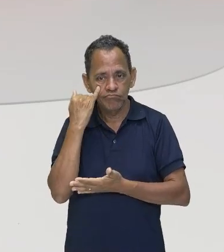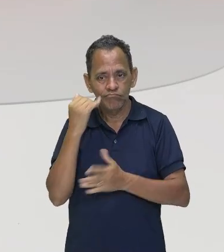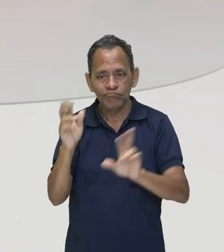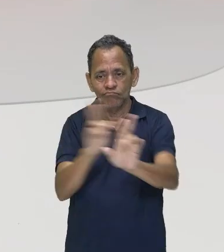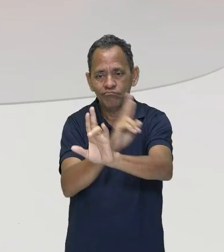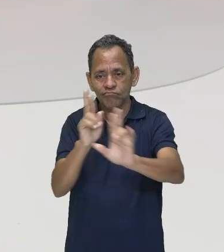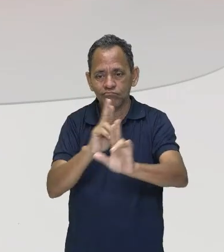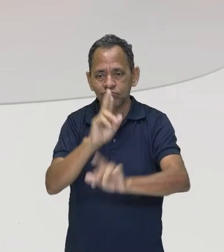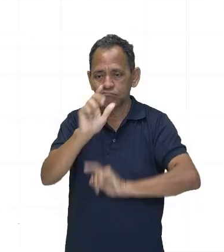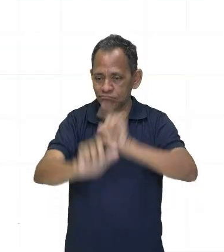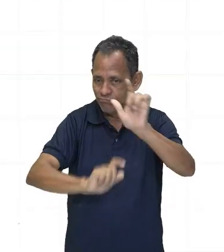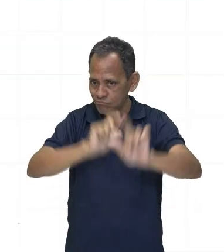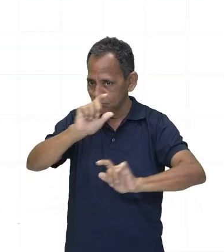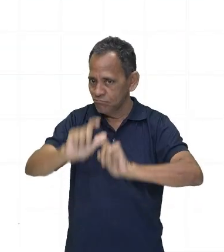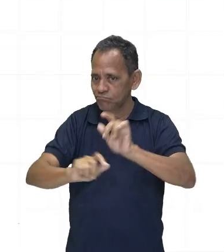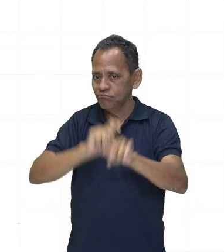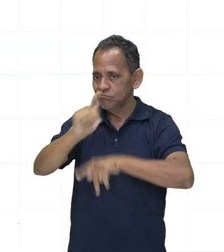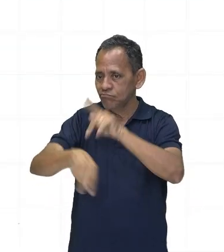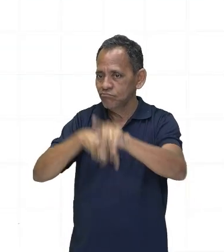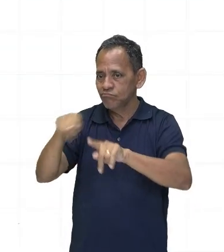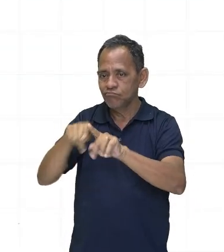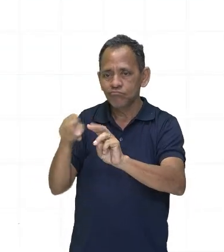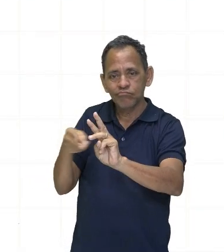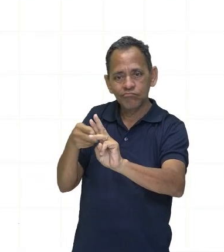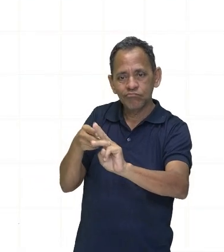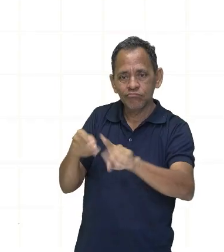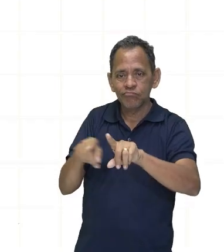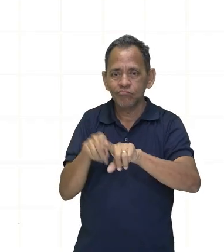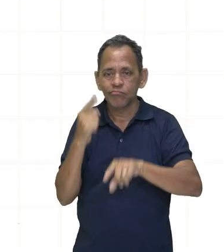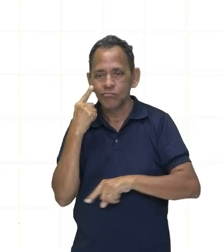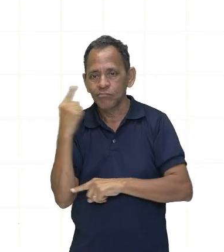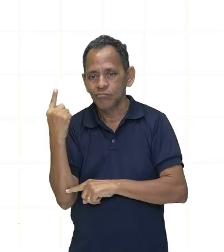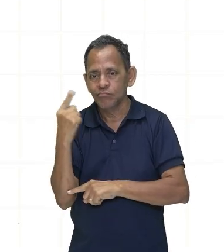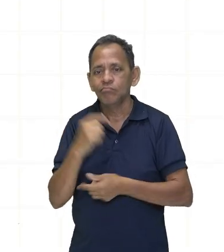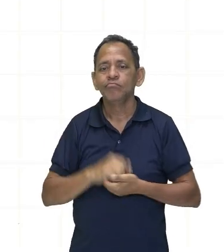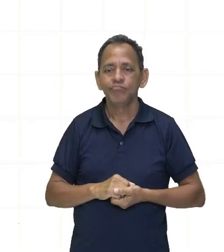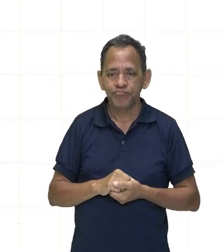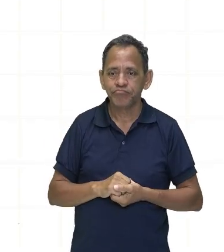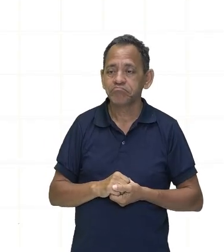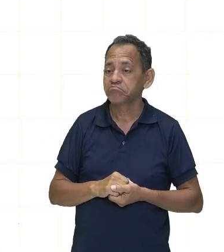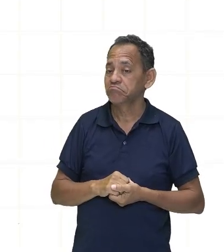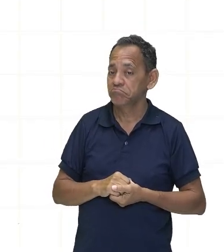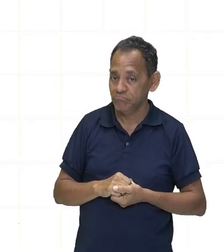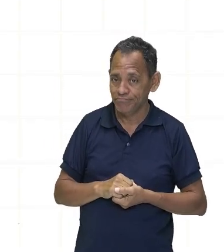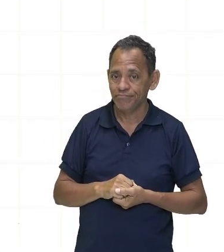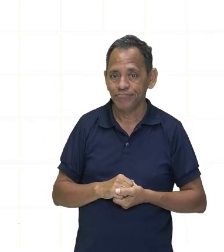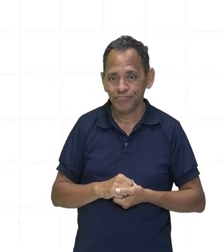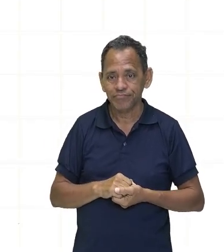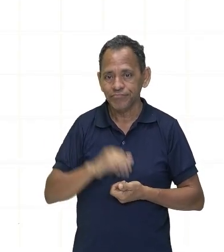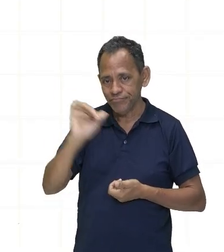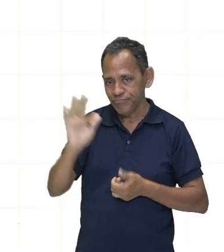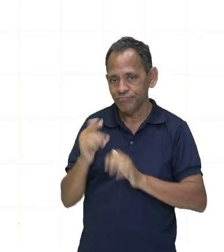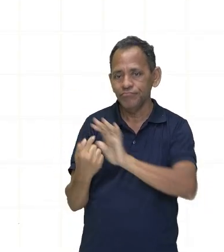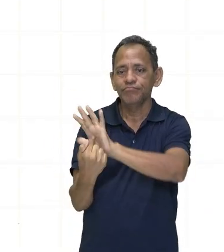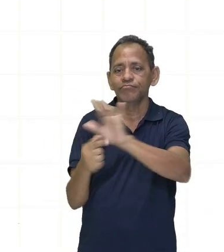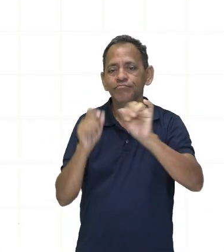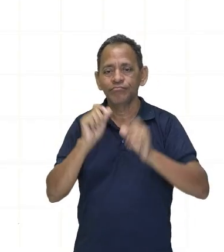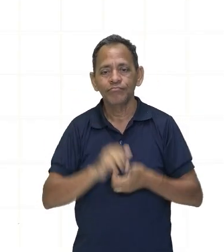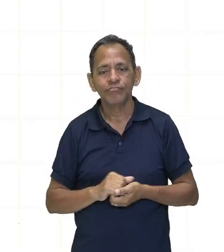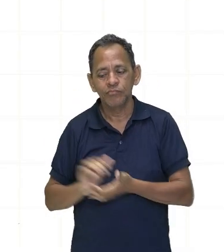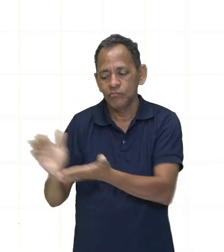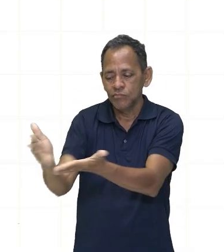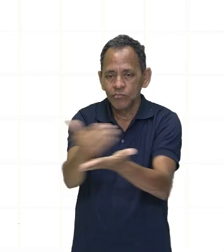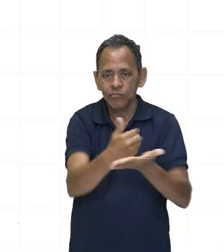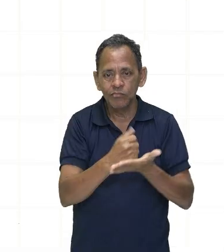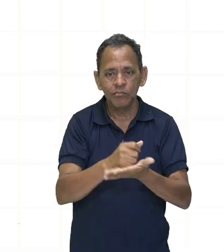população indígena. Então, nós temos aí, olha, esses dados coletados pelo IBGE,